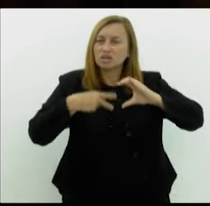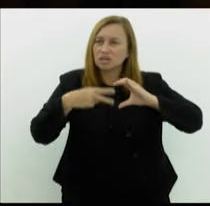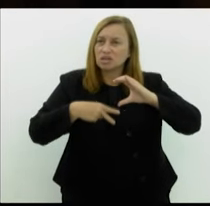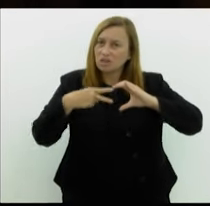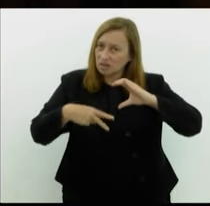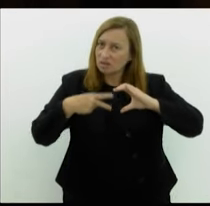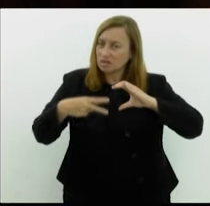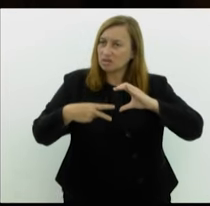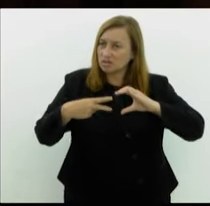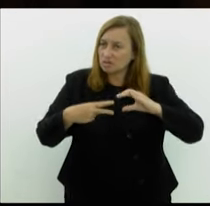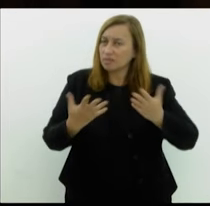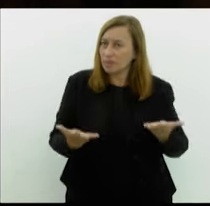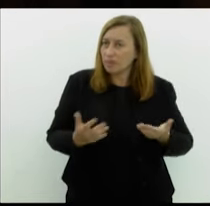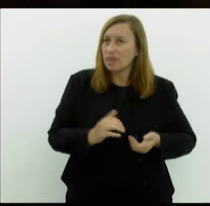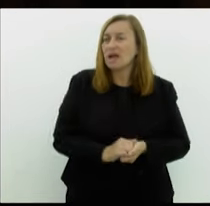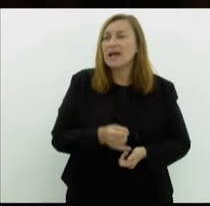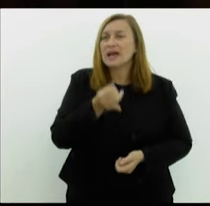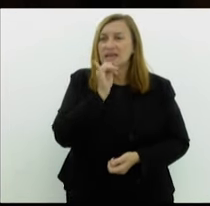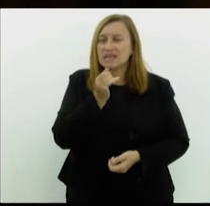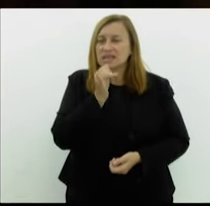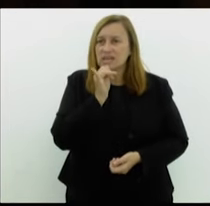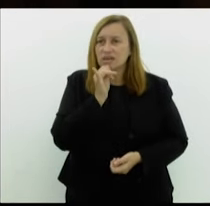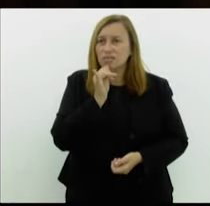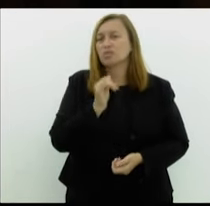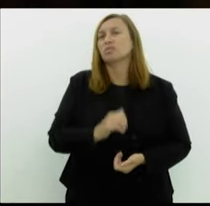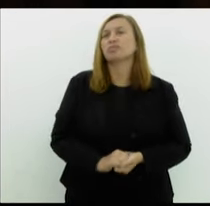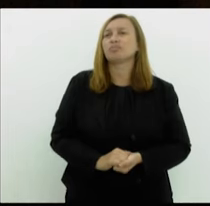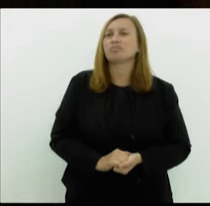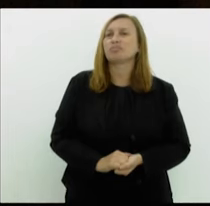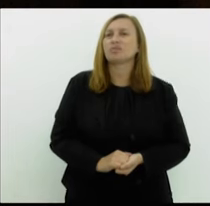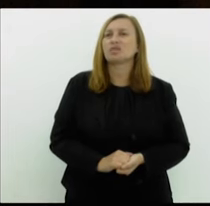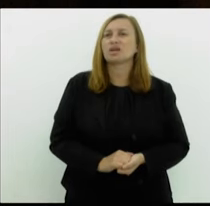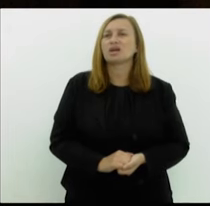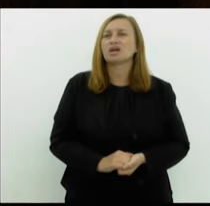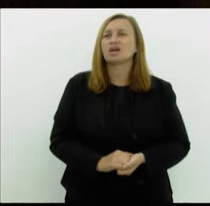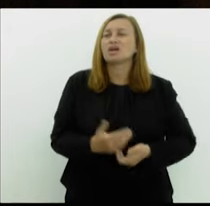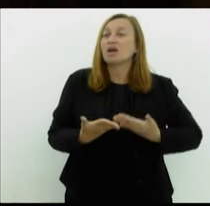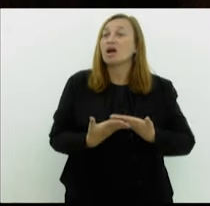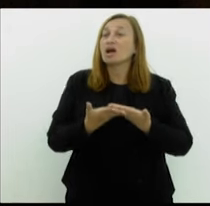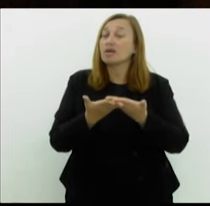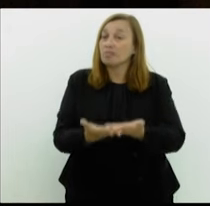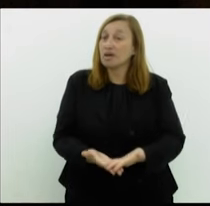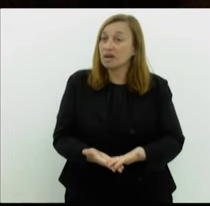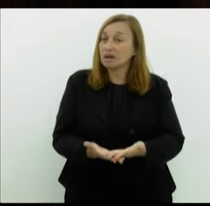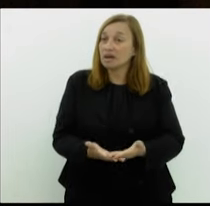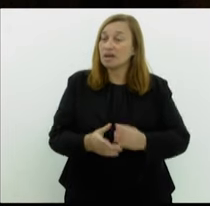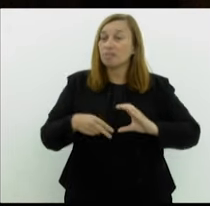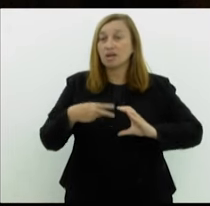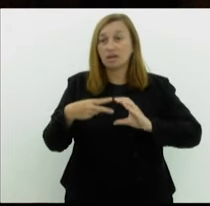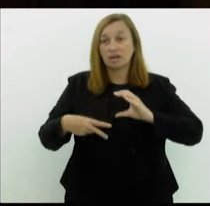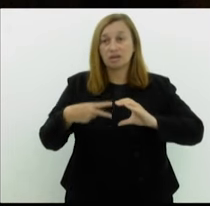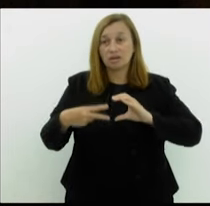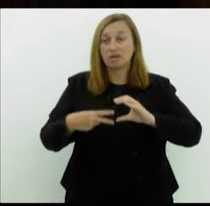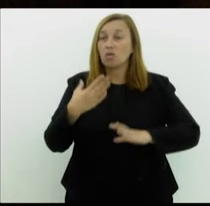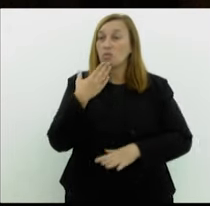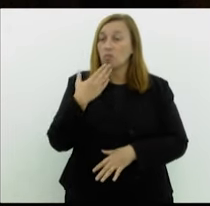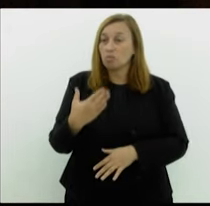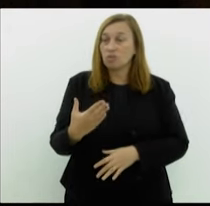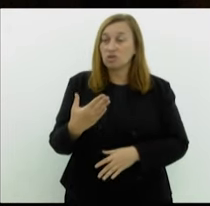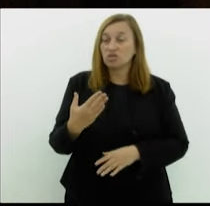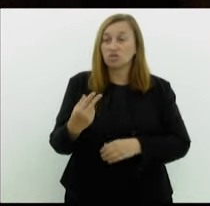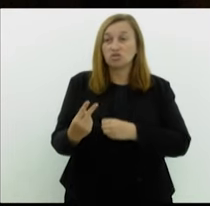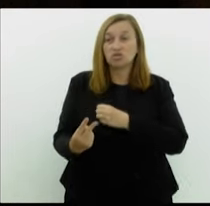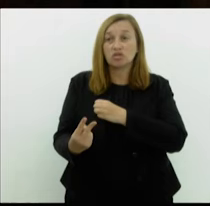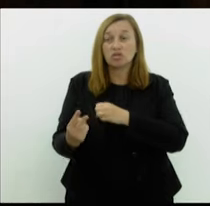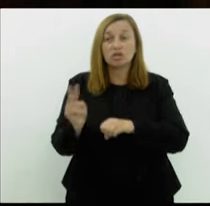uma manobra vil. Por exemplo, numa manhã, foi encaminhado para a Câmara Municipal um pedido de empréstimo,